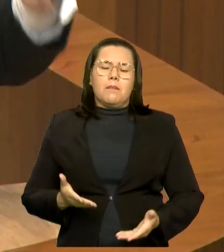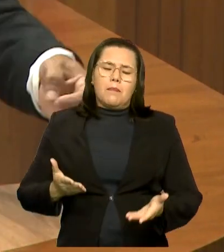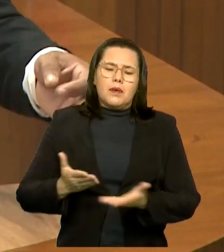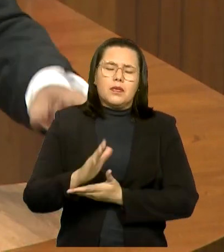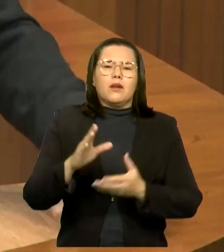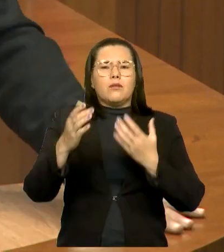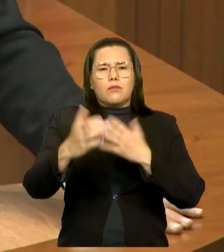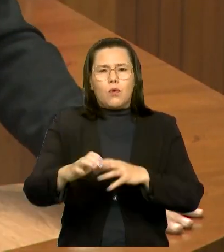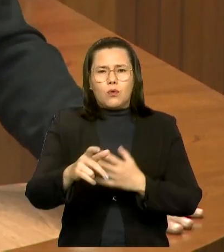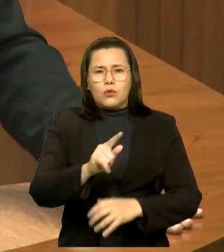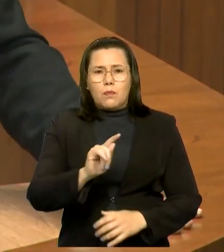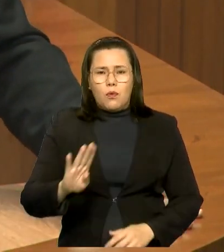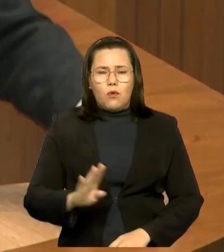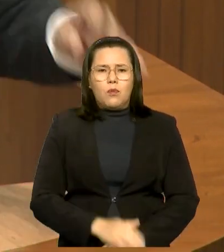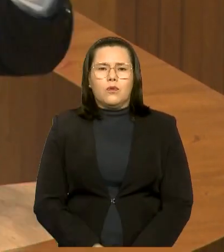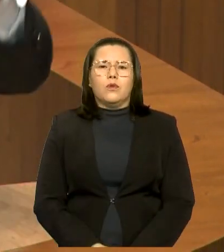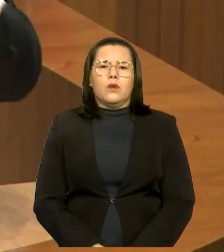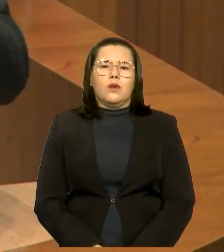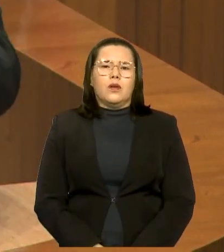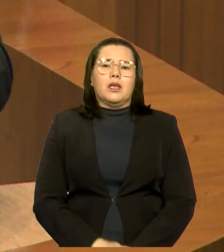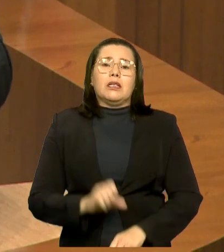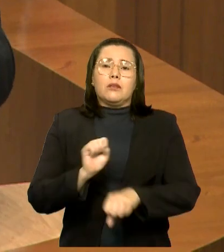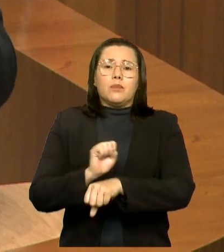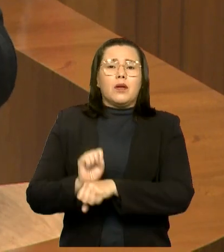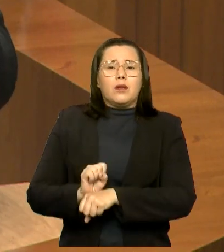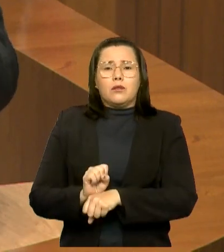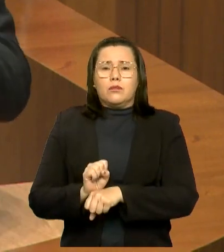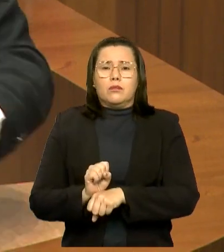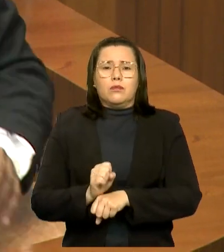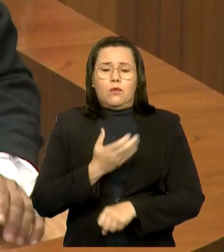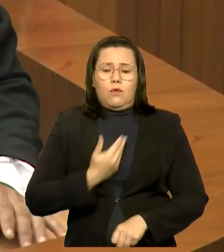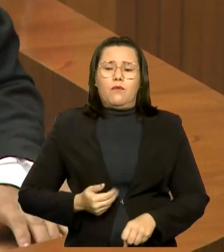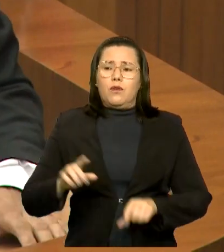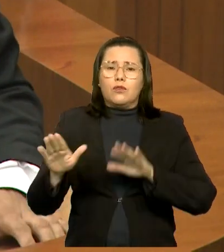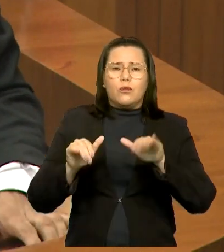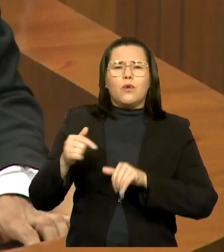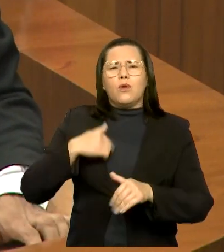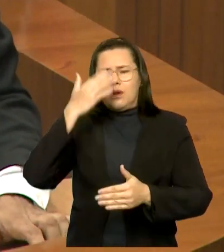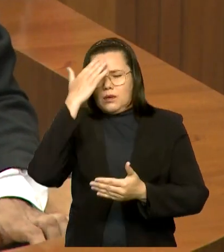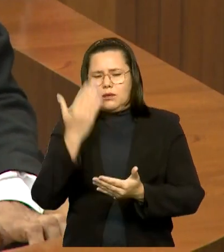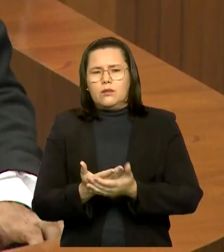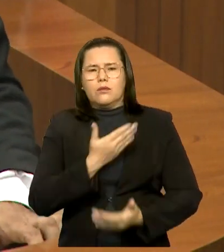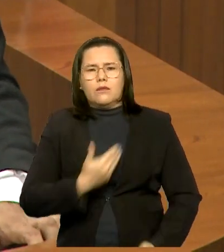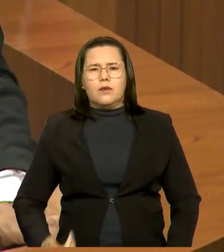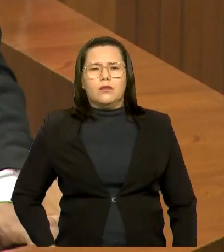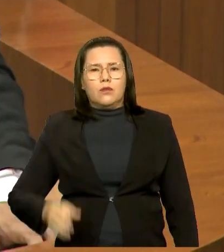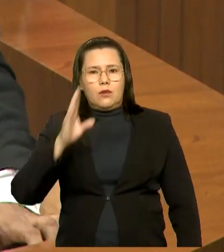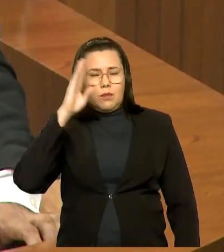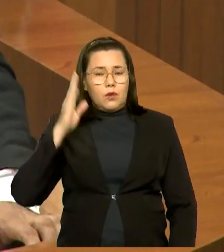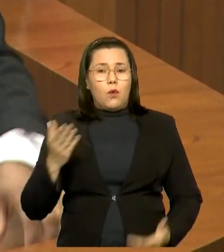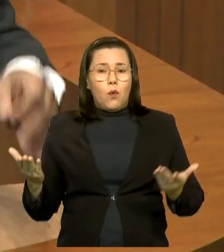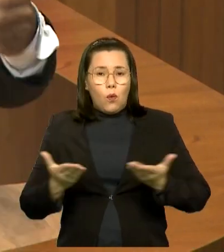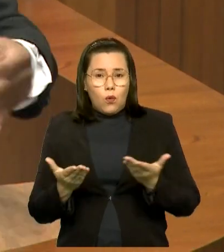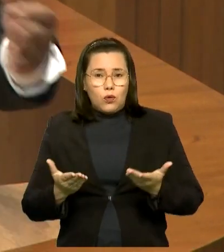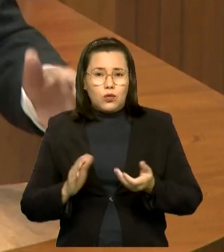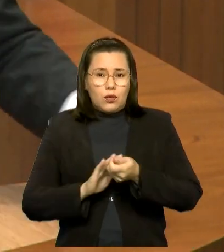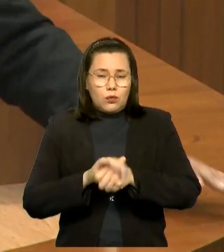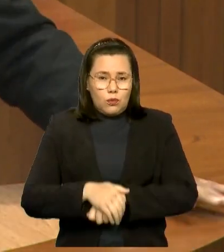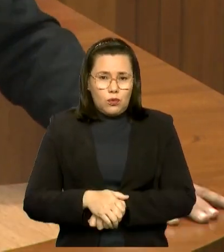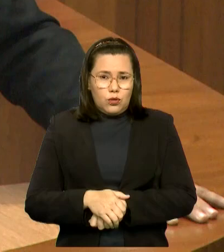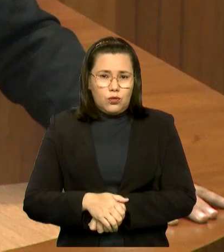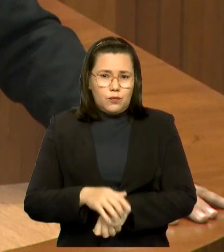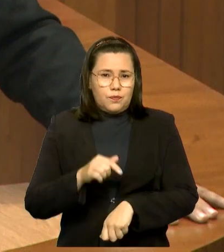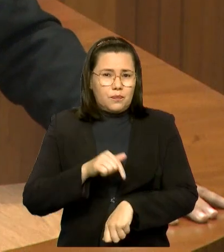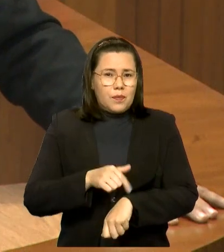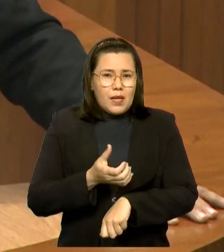qualidade e mais segurança pública no Estado do Maranhão. Acredito, governador Carlos Brandão, que na noite de hoje, às 18 horas, Vossa Excelência